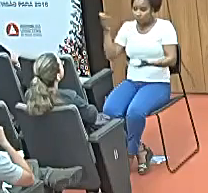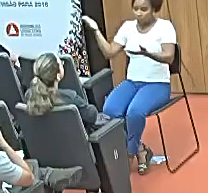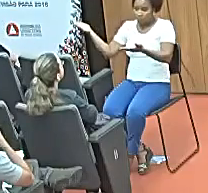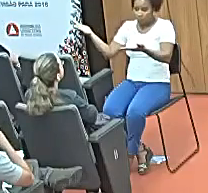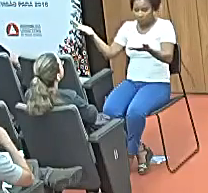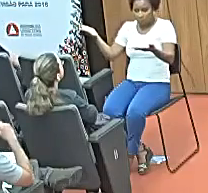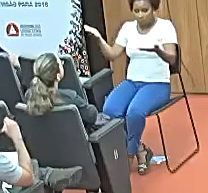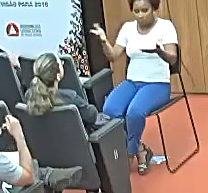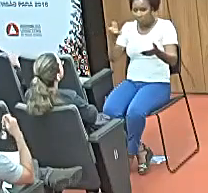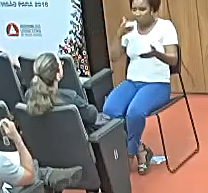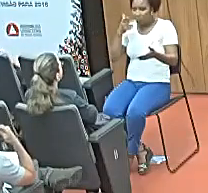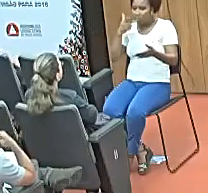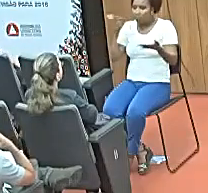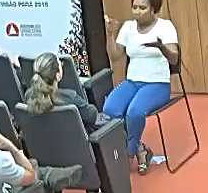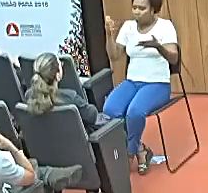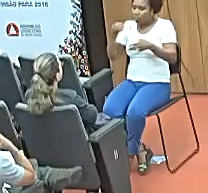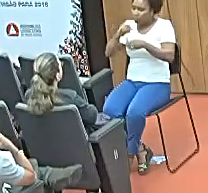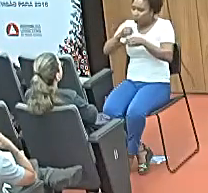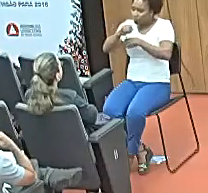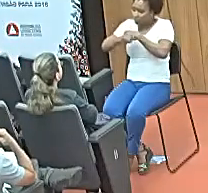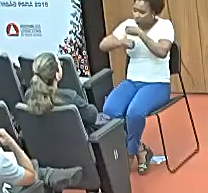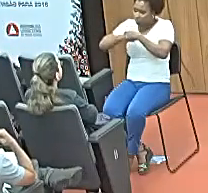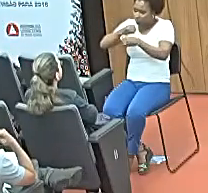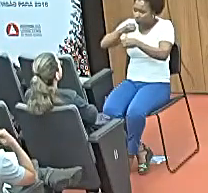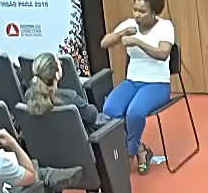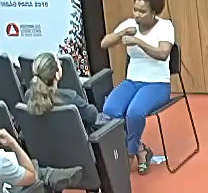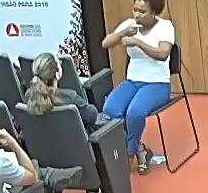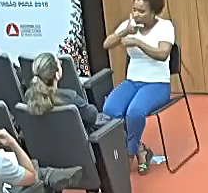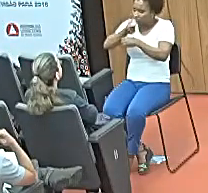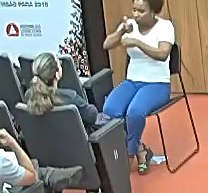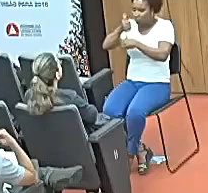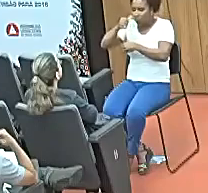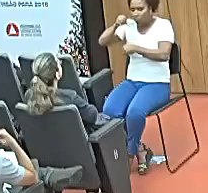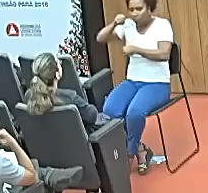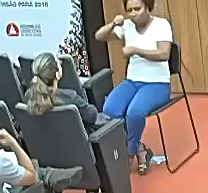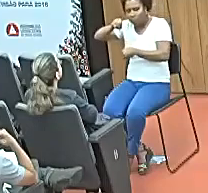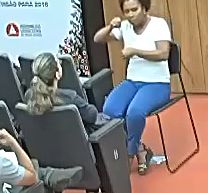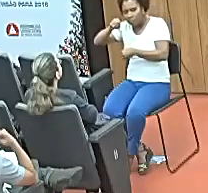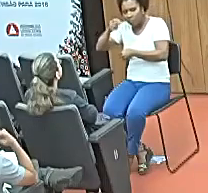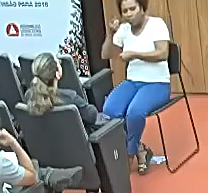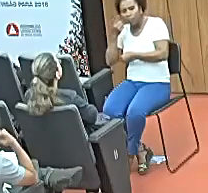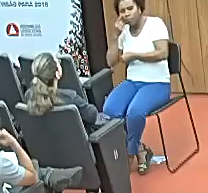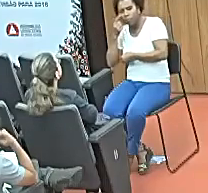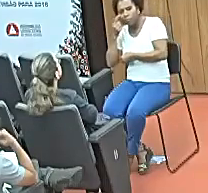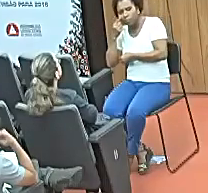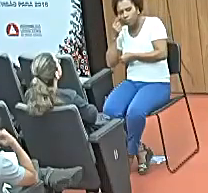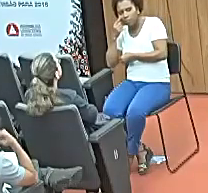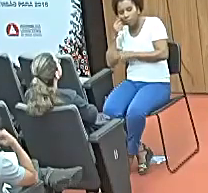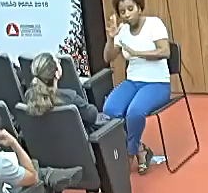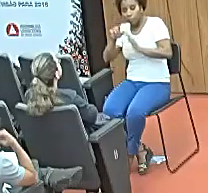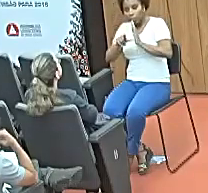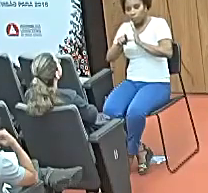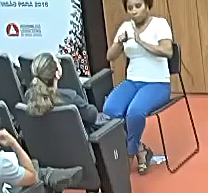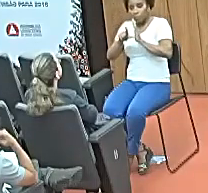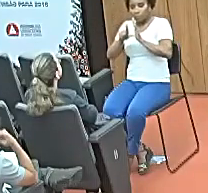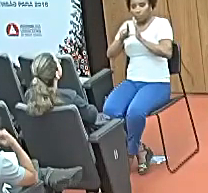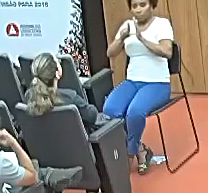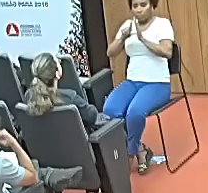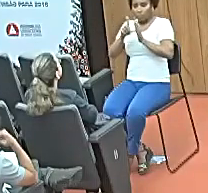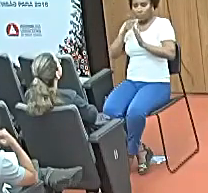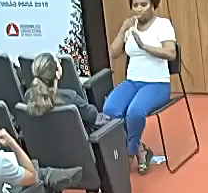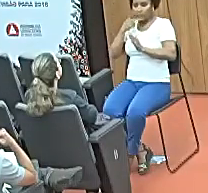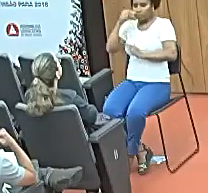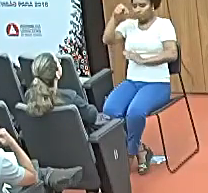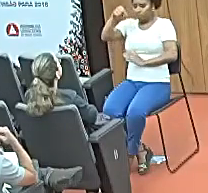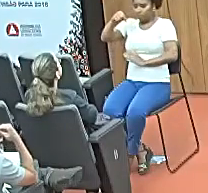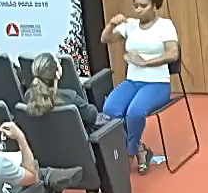no orçamento para 2019 também gostaria de realçar a importância para essa casa é nesse momento